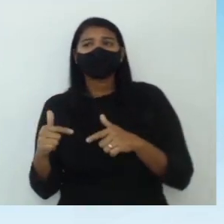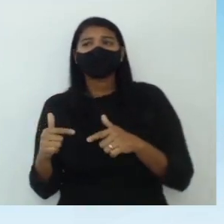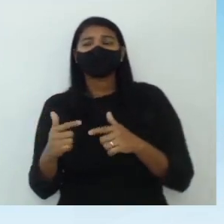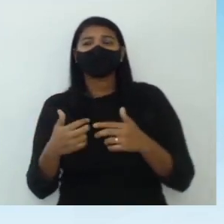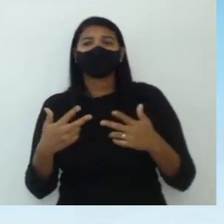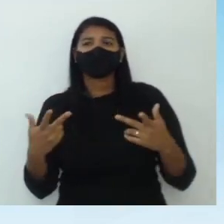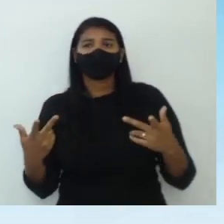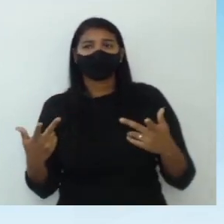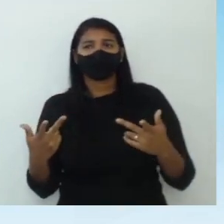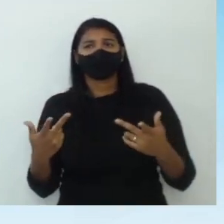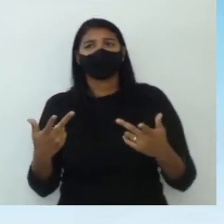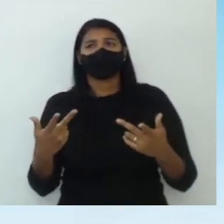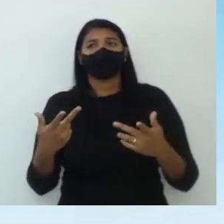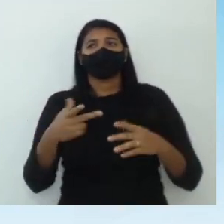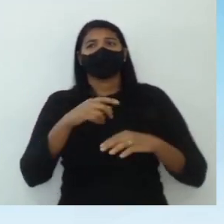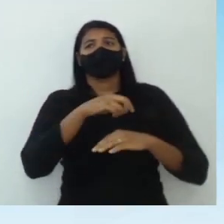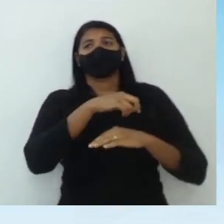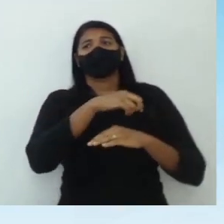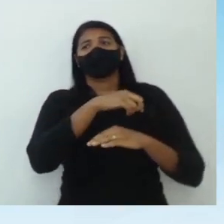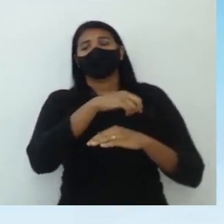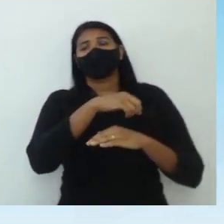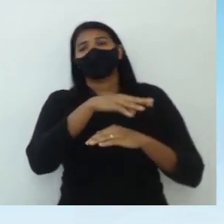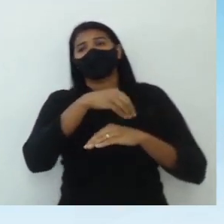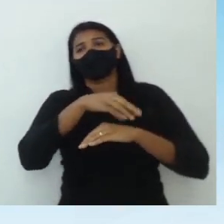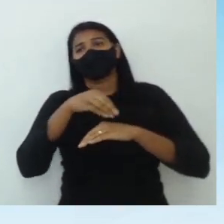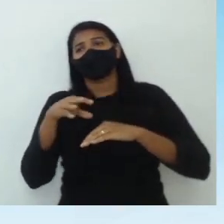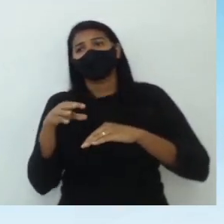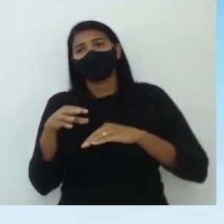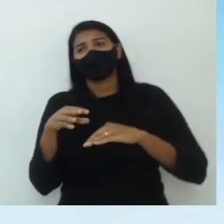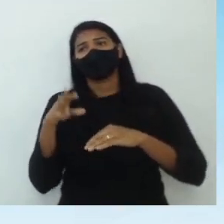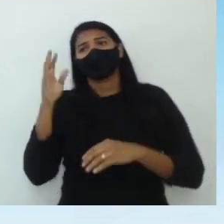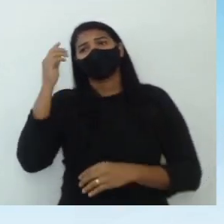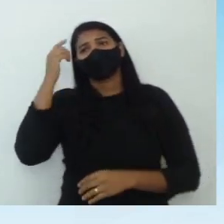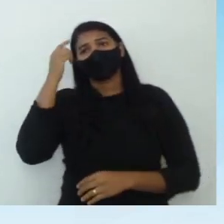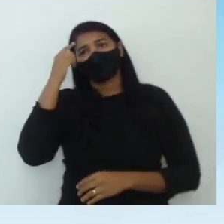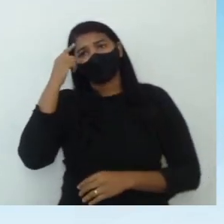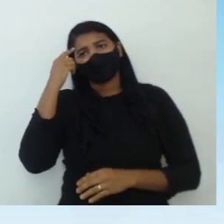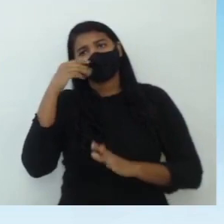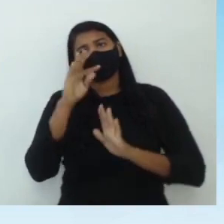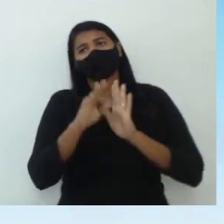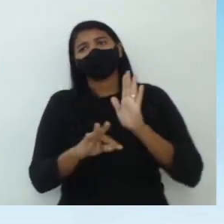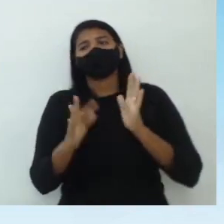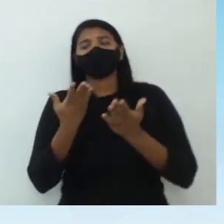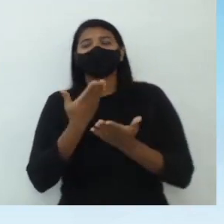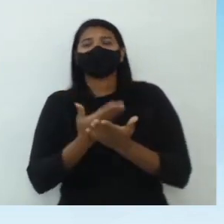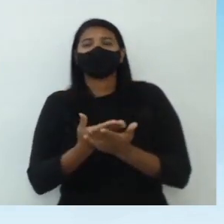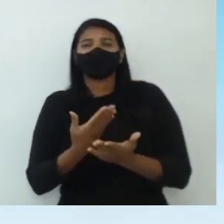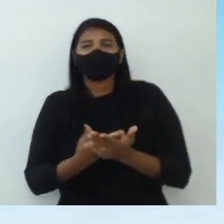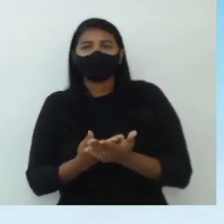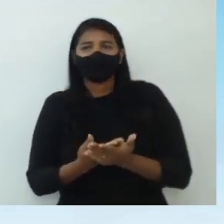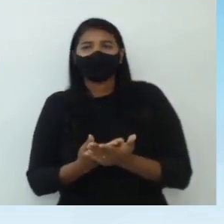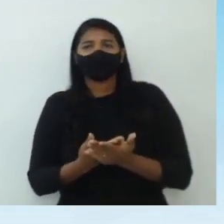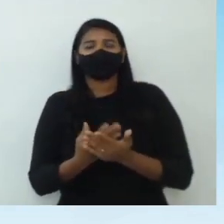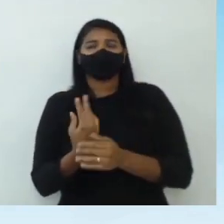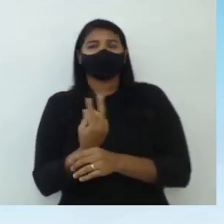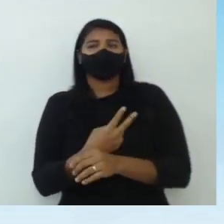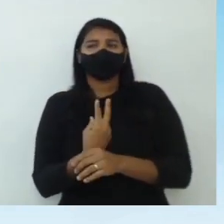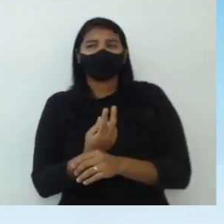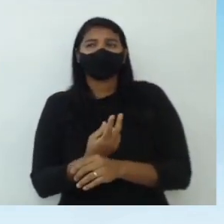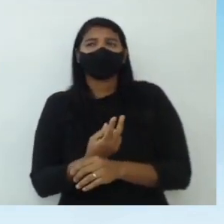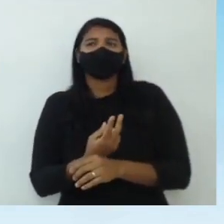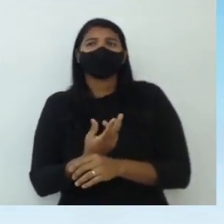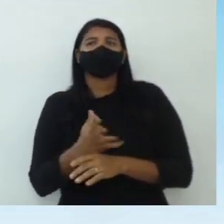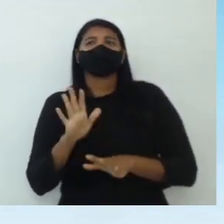vários senhores que estão lá, mas também a gente pensar que existem estudantes que estão se dedicando, como a